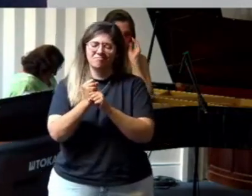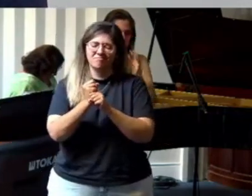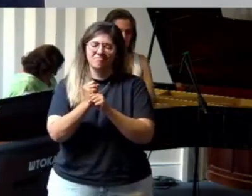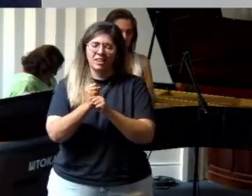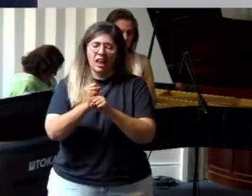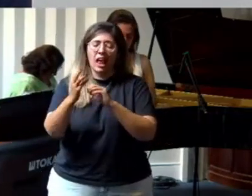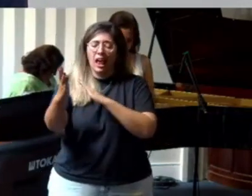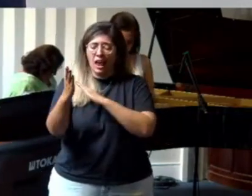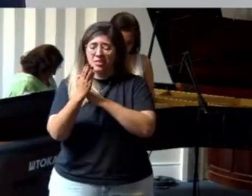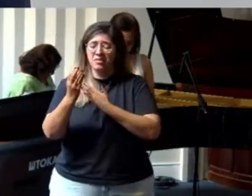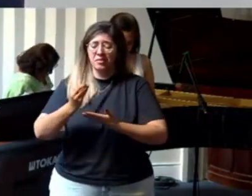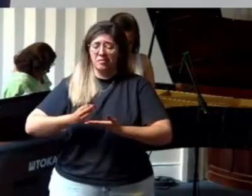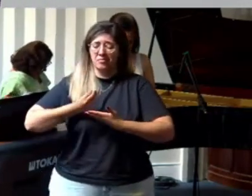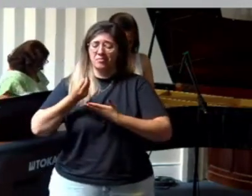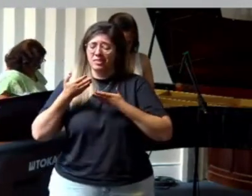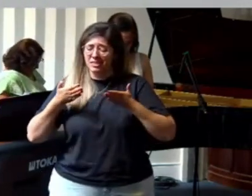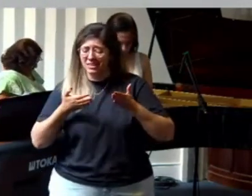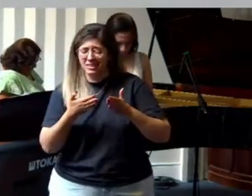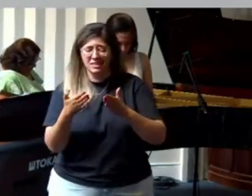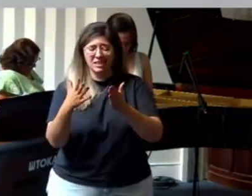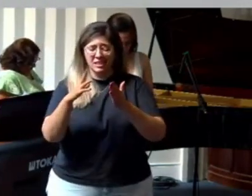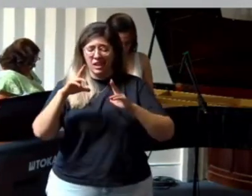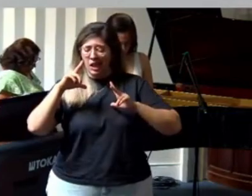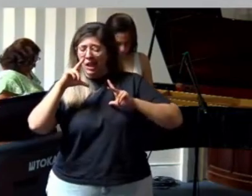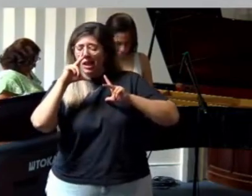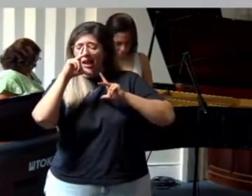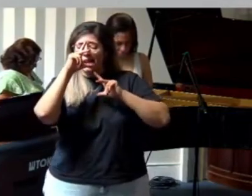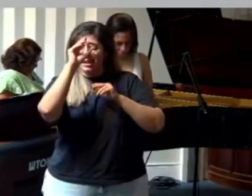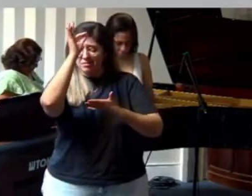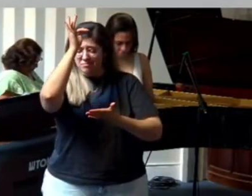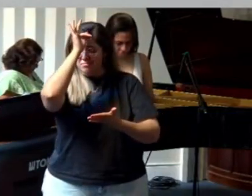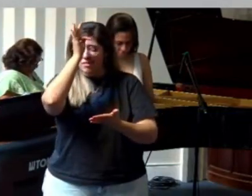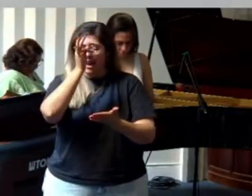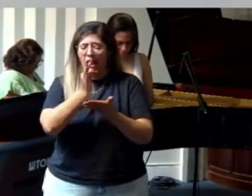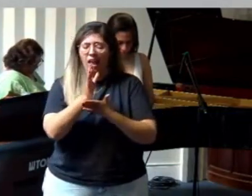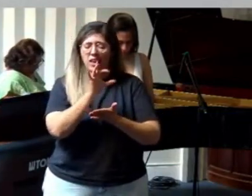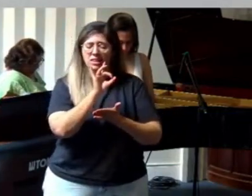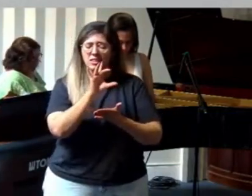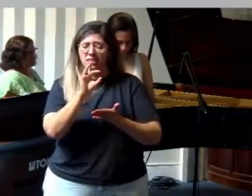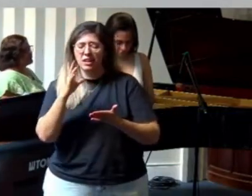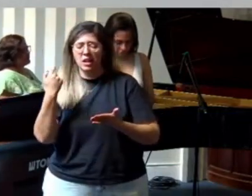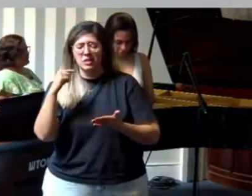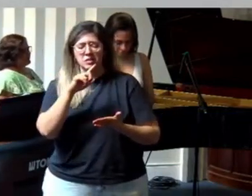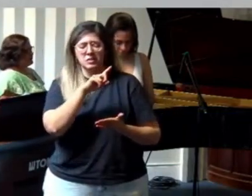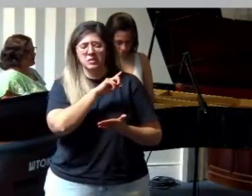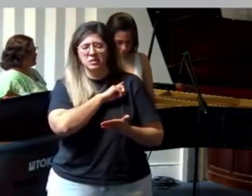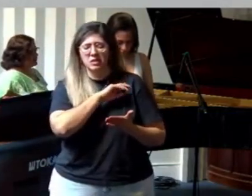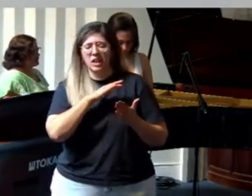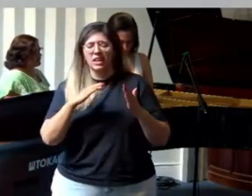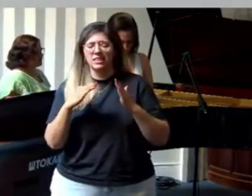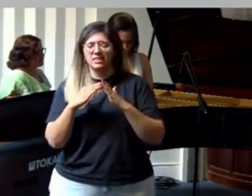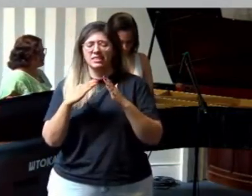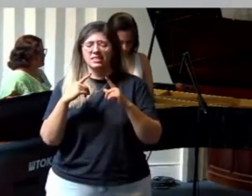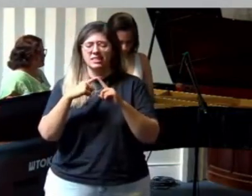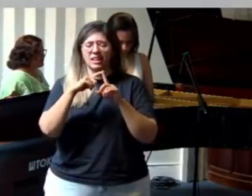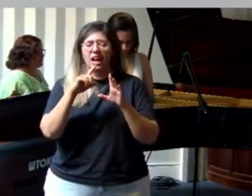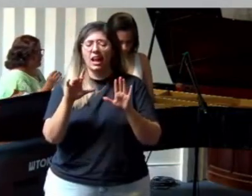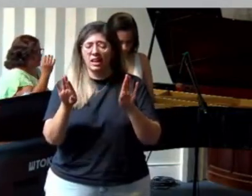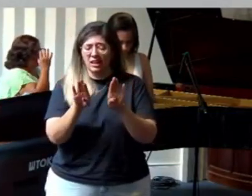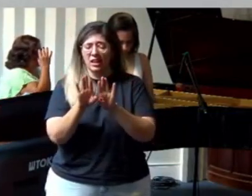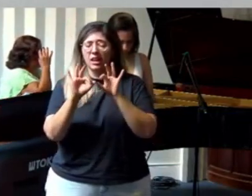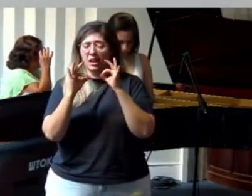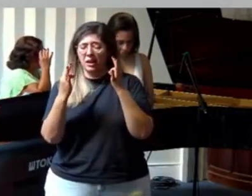nessa nossa caminhada, Senhor, fortalecendo a fé de cada um de nós, neste lugar, na nossa